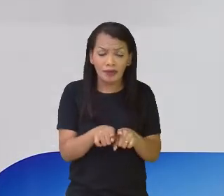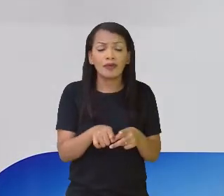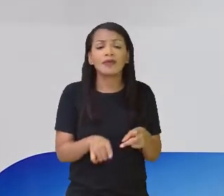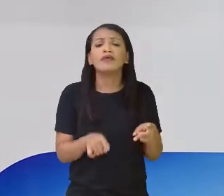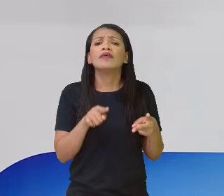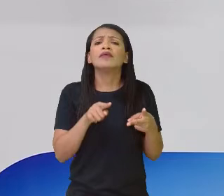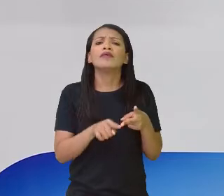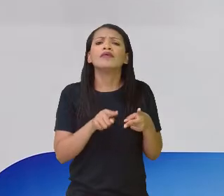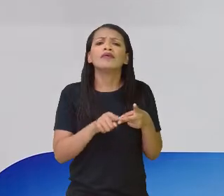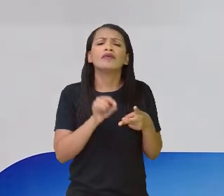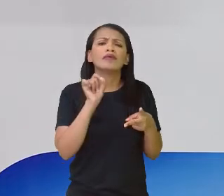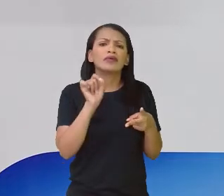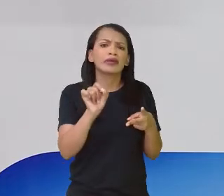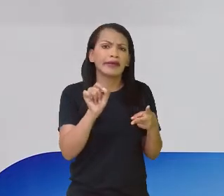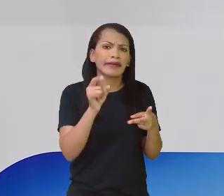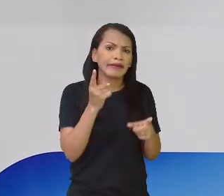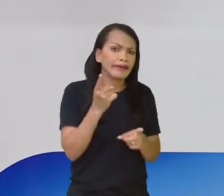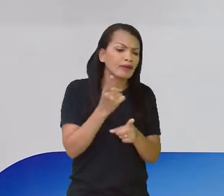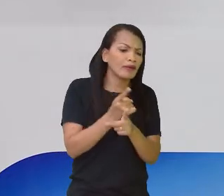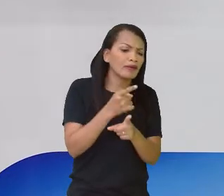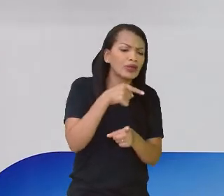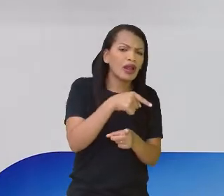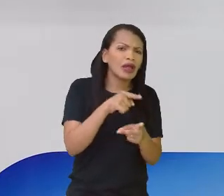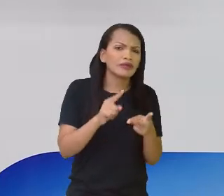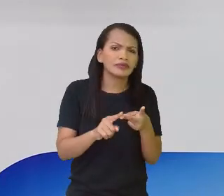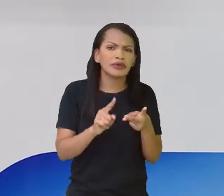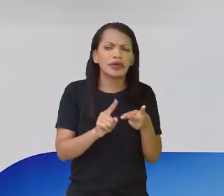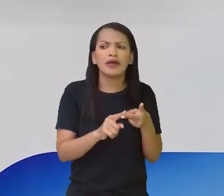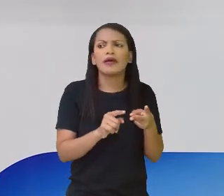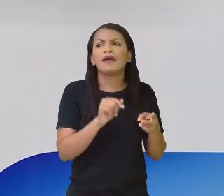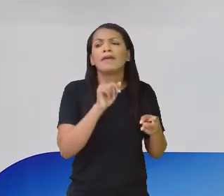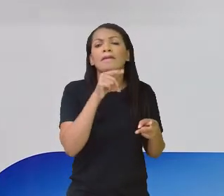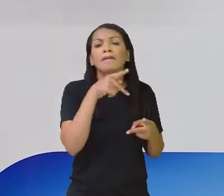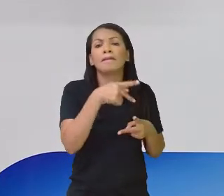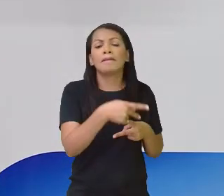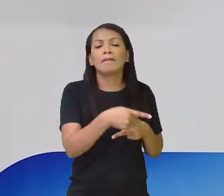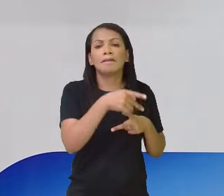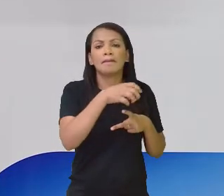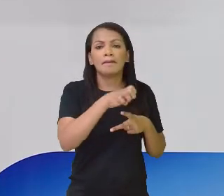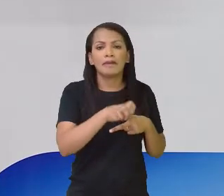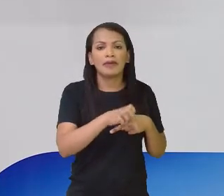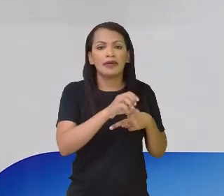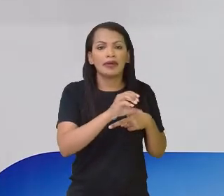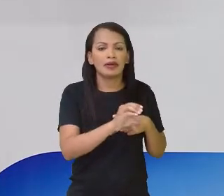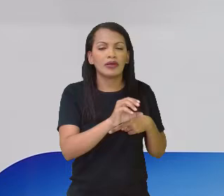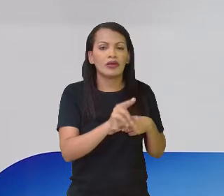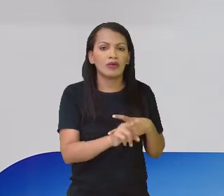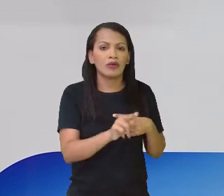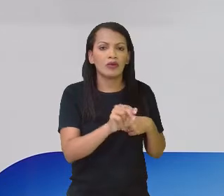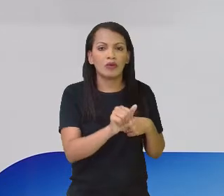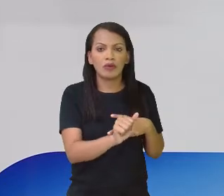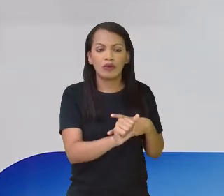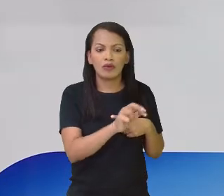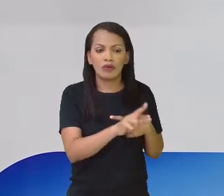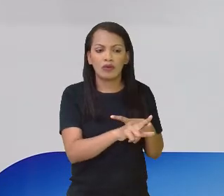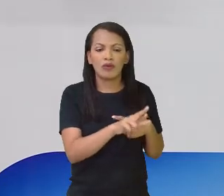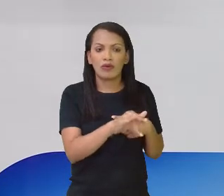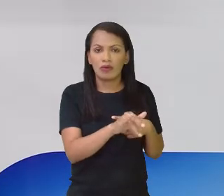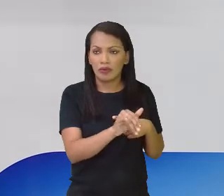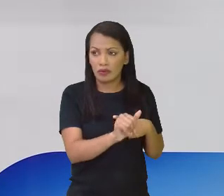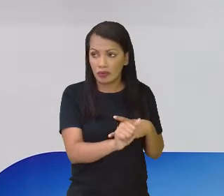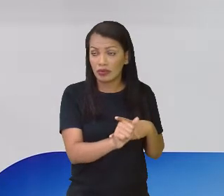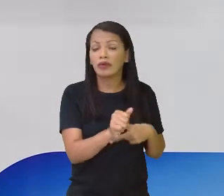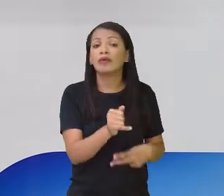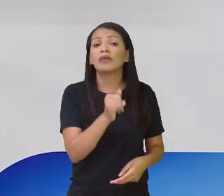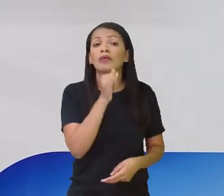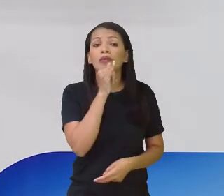mais que a gente encontra lá? Nós temos a pecuária. Pois é, pecuária também. A presença ali, por